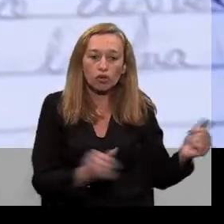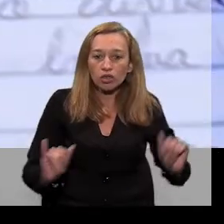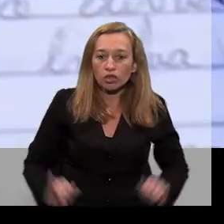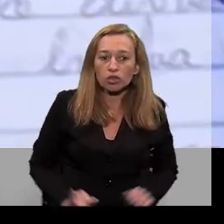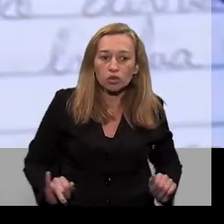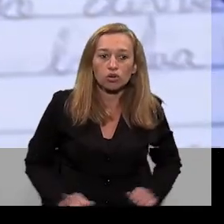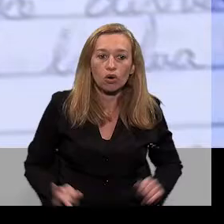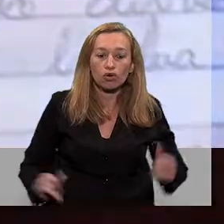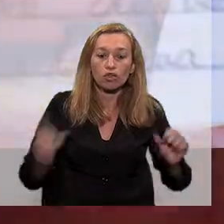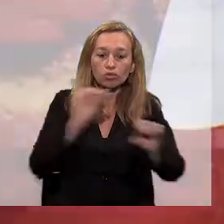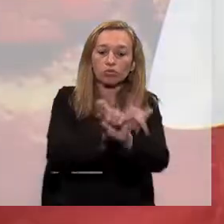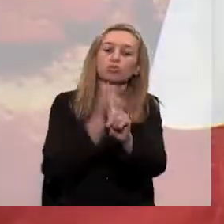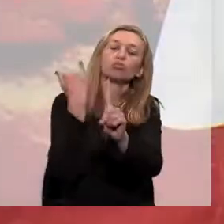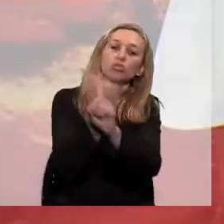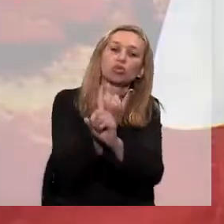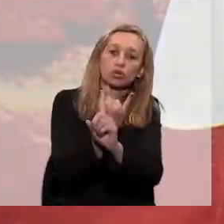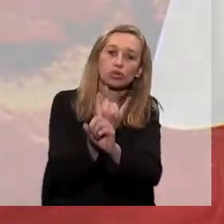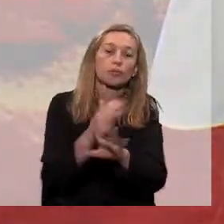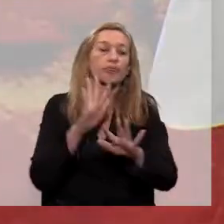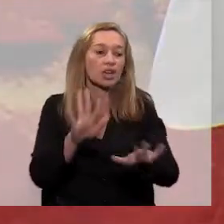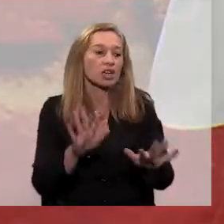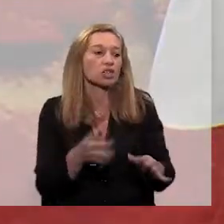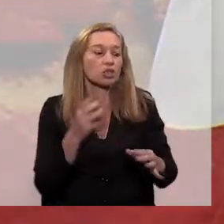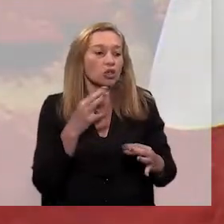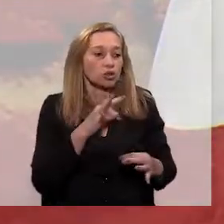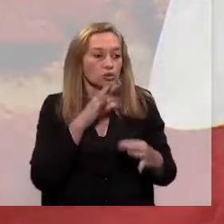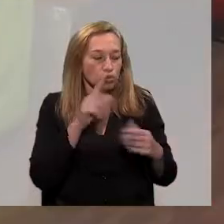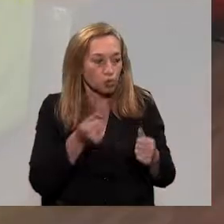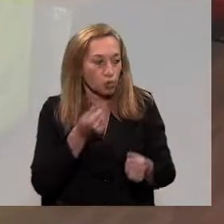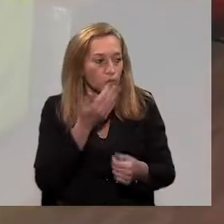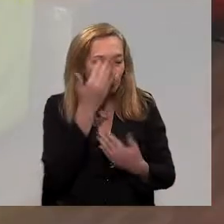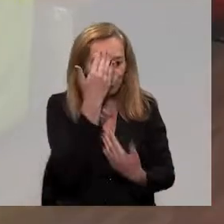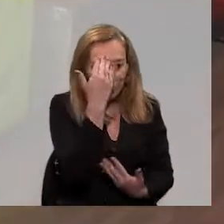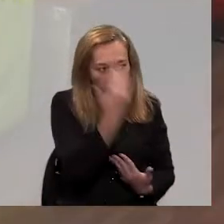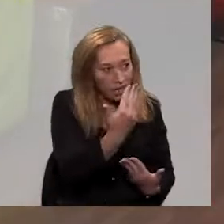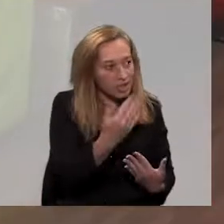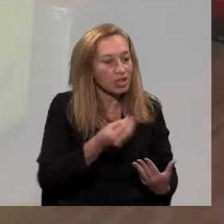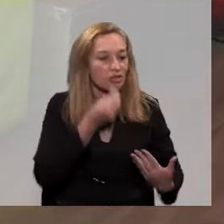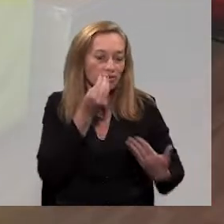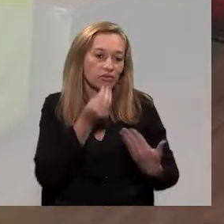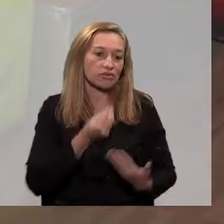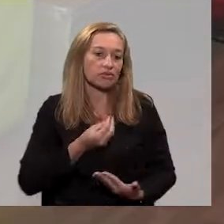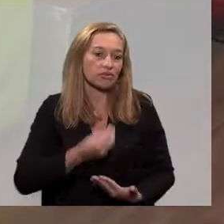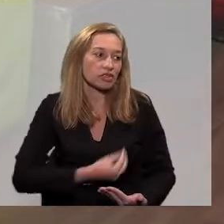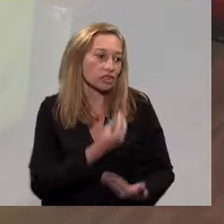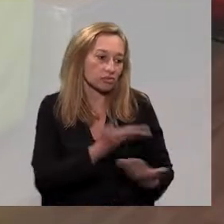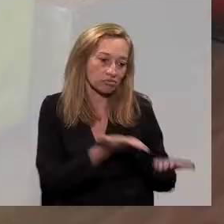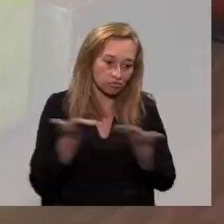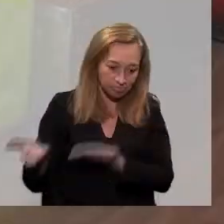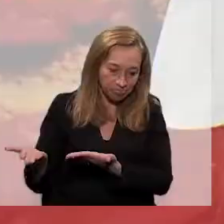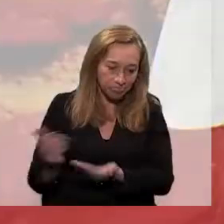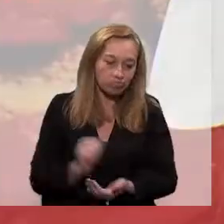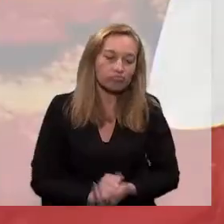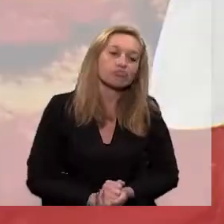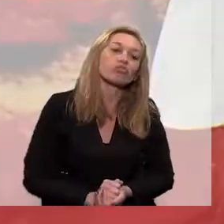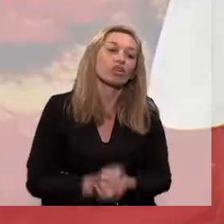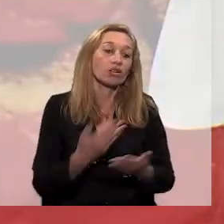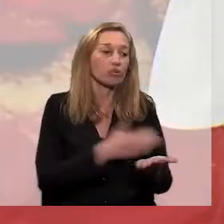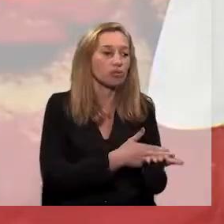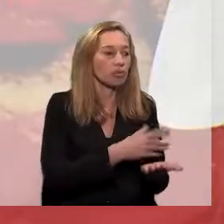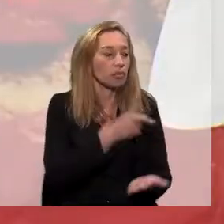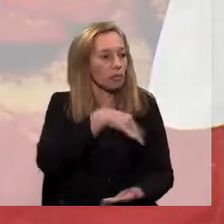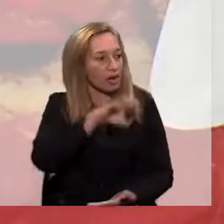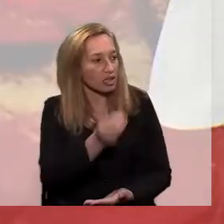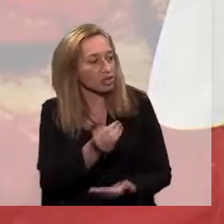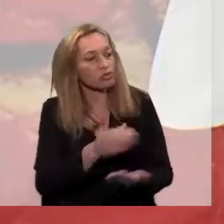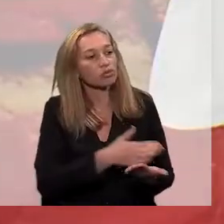compartilham desejos violentos. Gente, antes de tudo, obrigada pela presença de vocês aqui no Papo de Juventude, sejam muito bem-vindos. Márcio, eu vou começar com